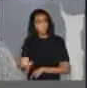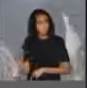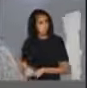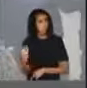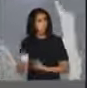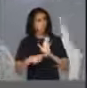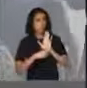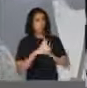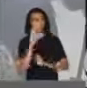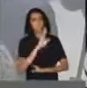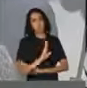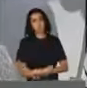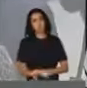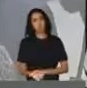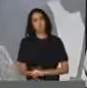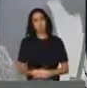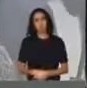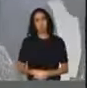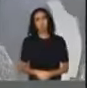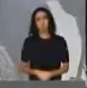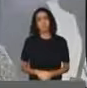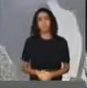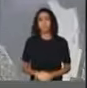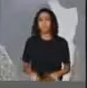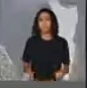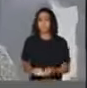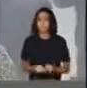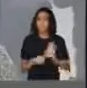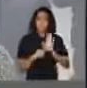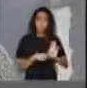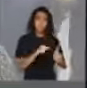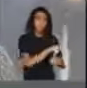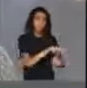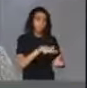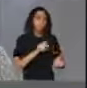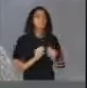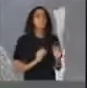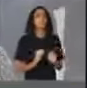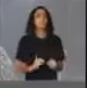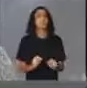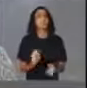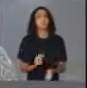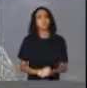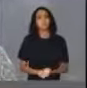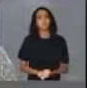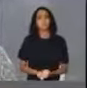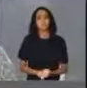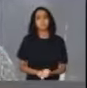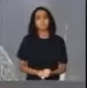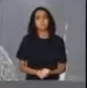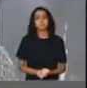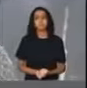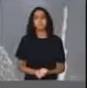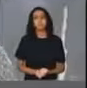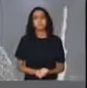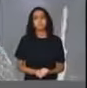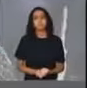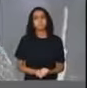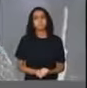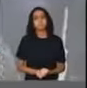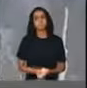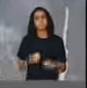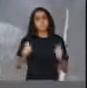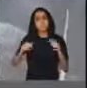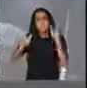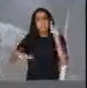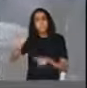Brasil e fazendo ver a sociedade brasileira que o caminho realmente de um trabalho é com as pessoas